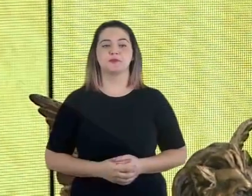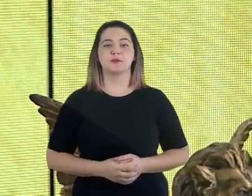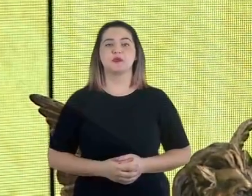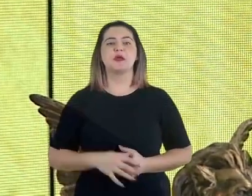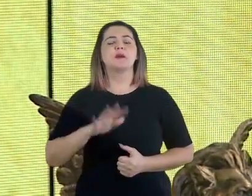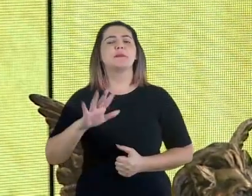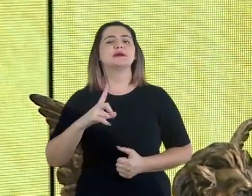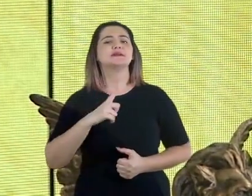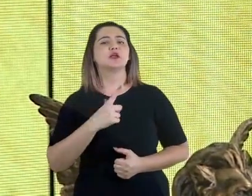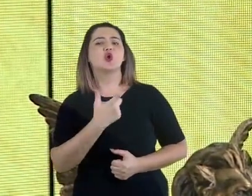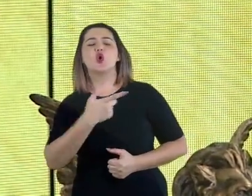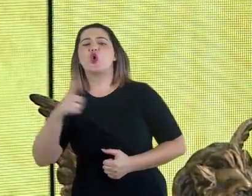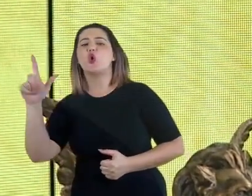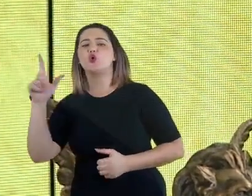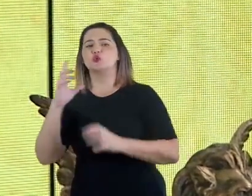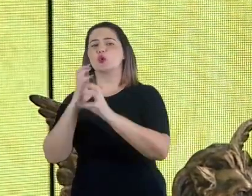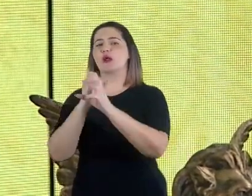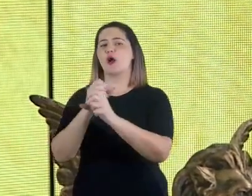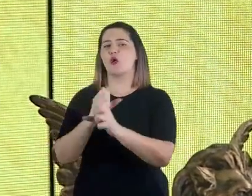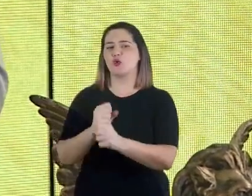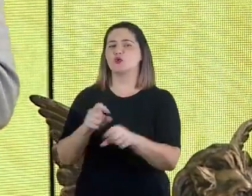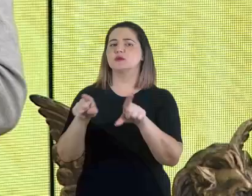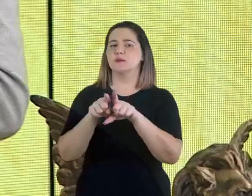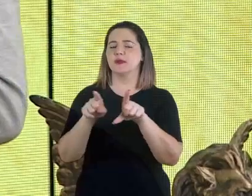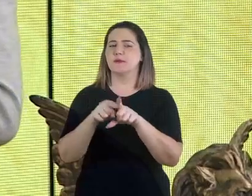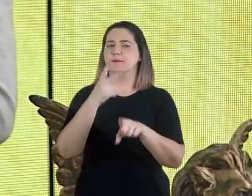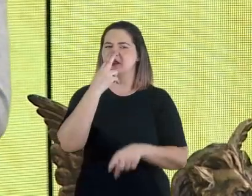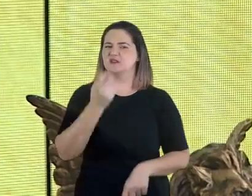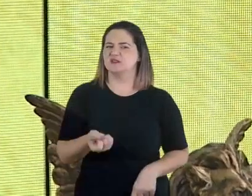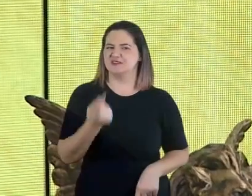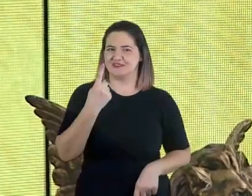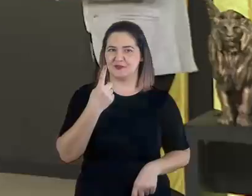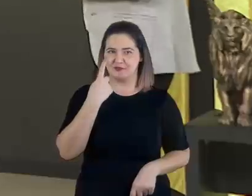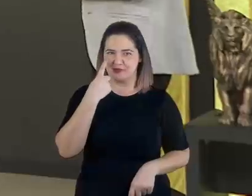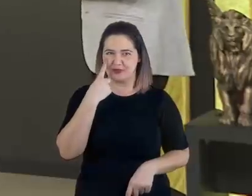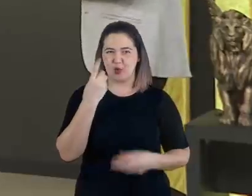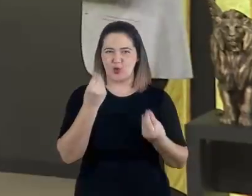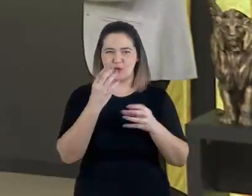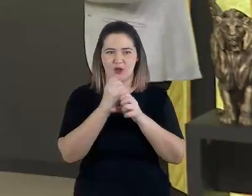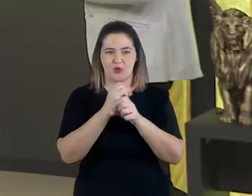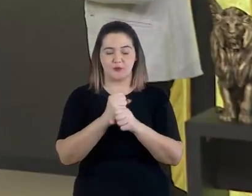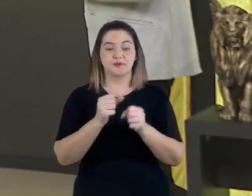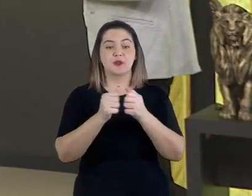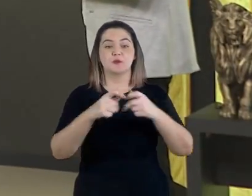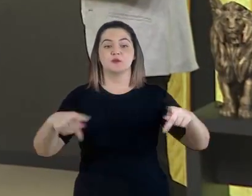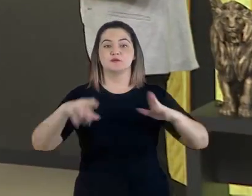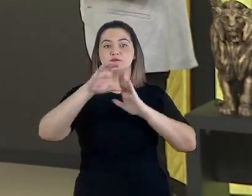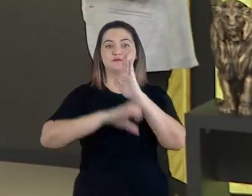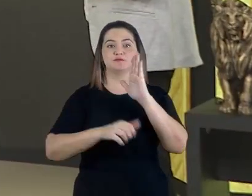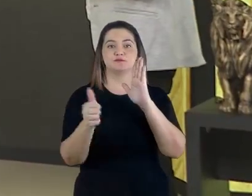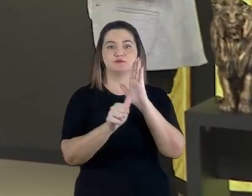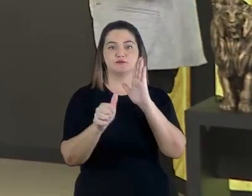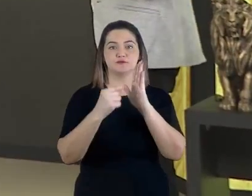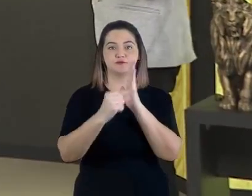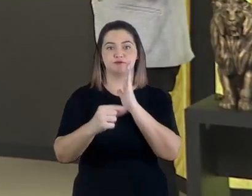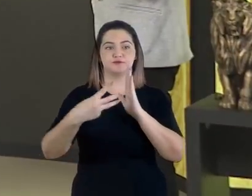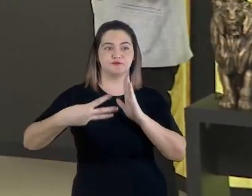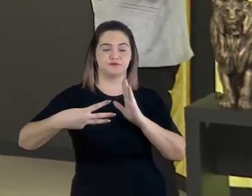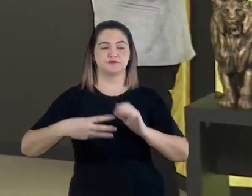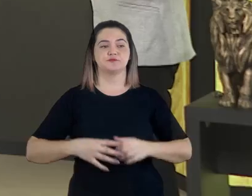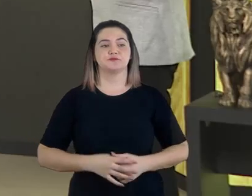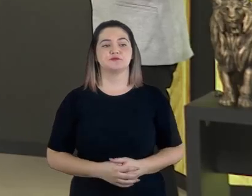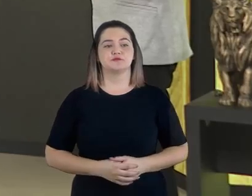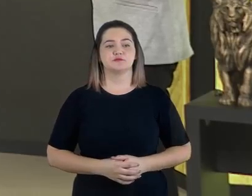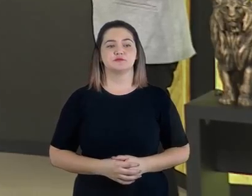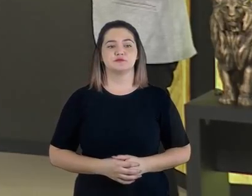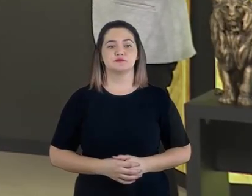causam certa estranheza. Eu também quero mostrá-las para você. Vamos aqui. Apocalipse capítulo 11, verso 3 diz assim: